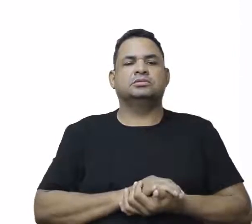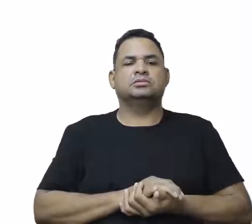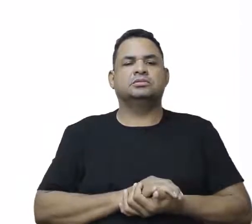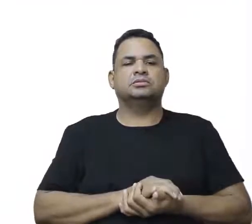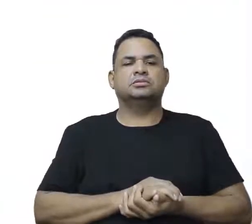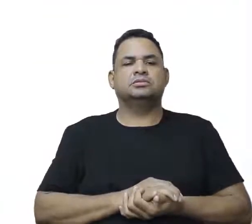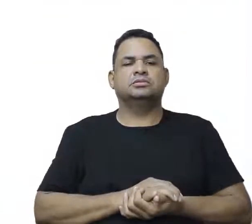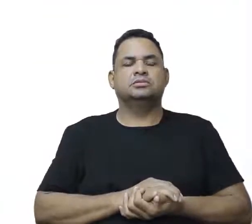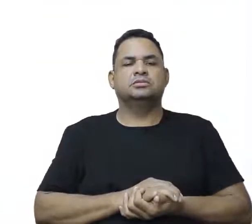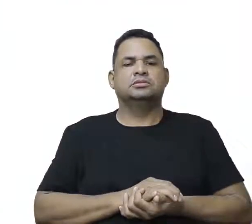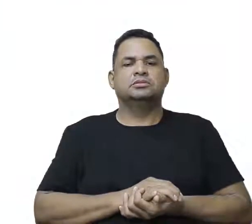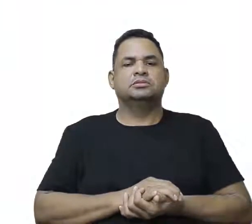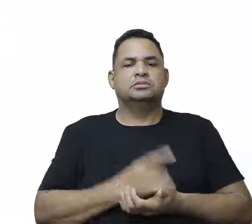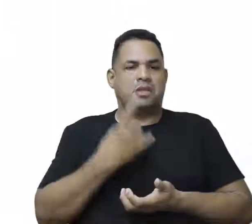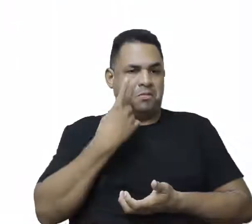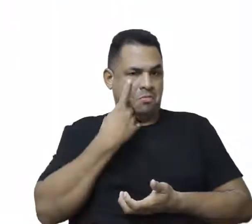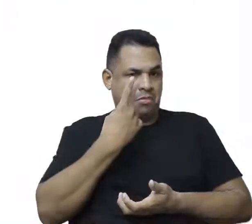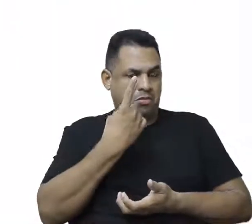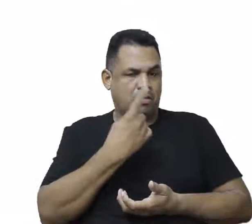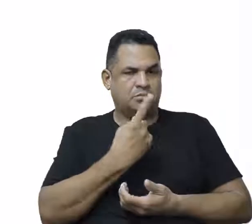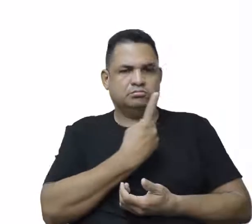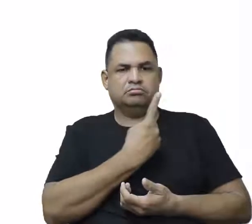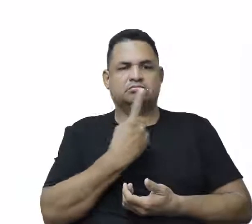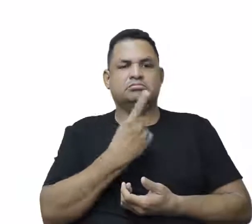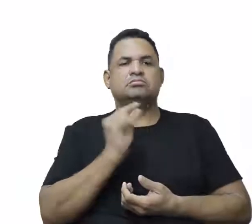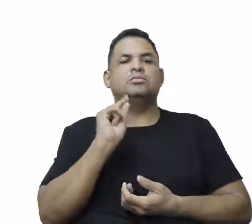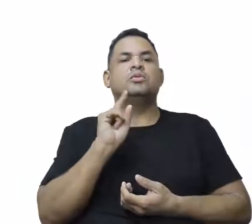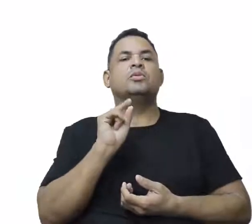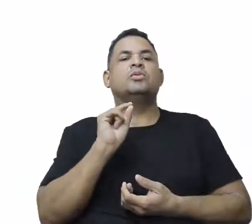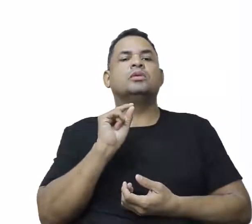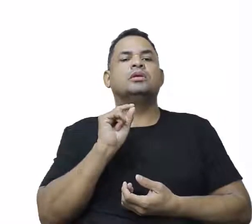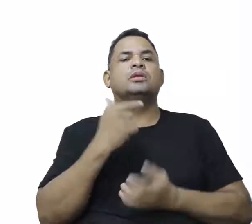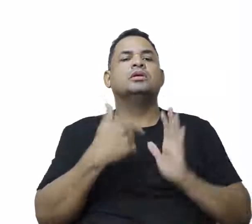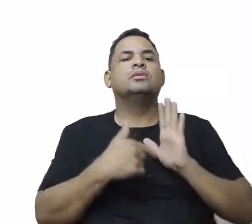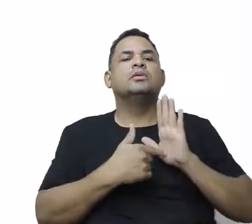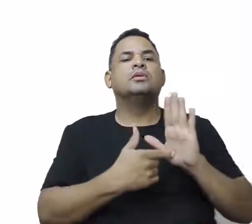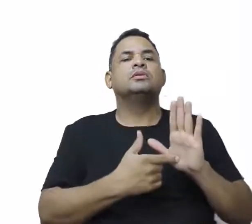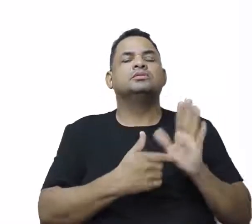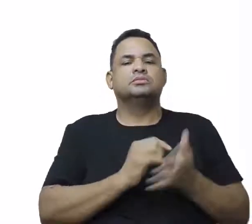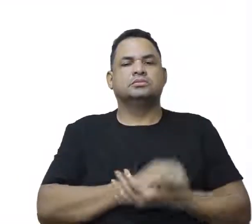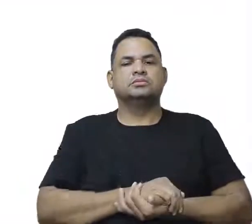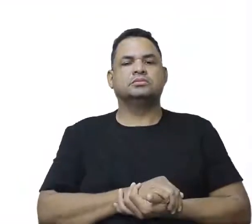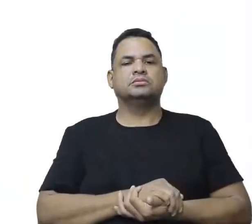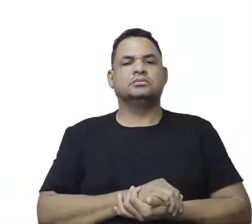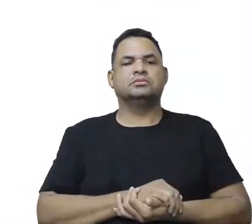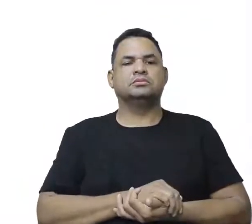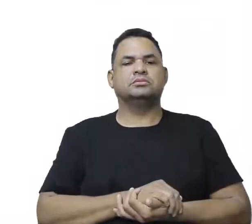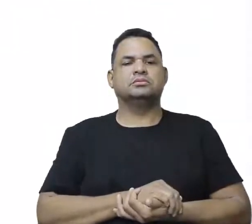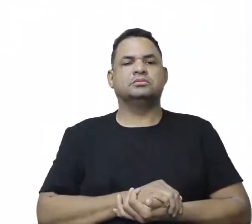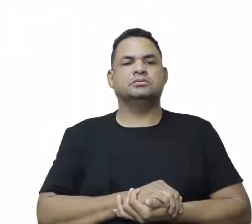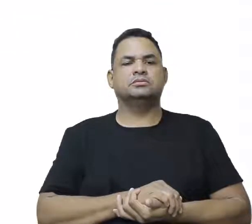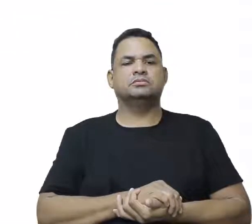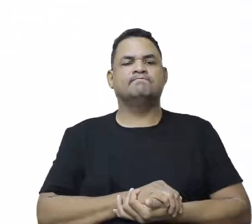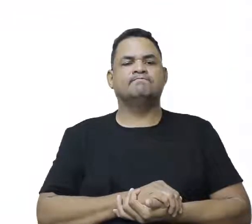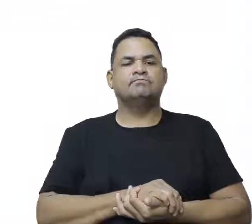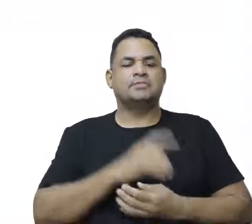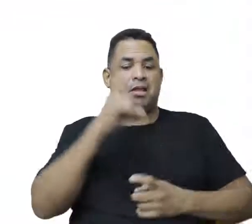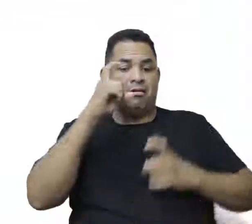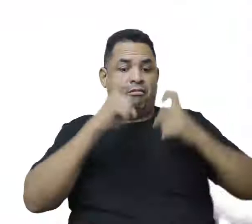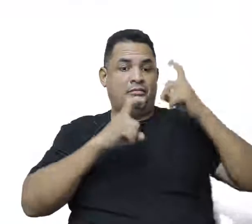imagem, professora. Essa primeira imagem aqui, o que você acha que ela transmite, olhando assim, professora Iris? Ela está assim, bem